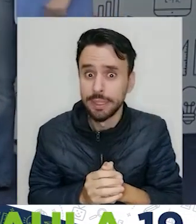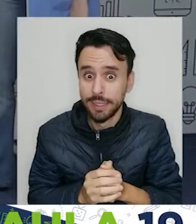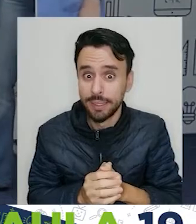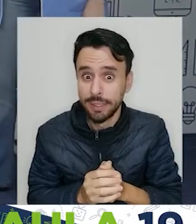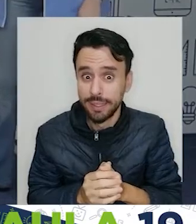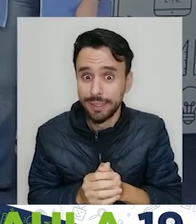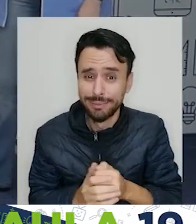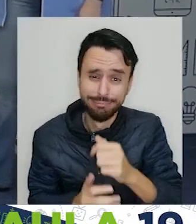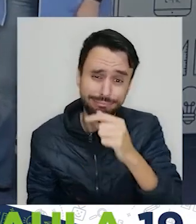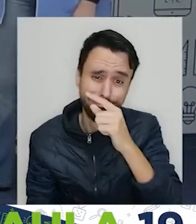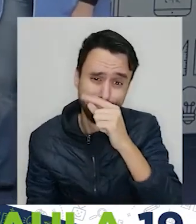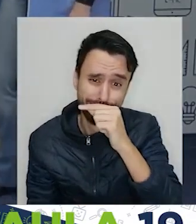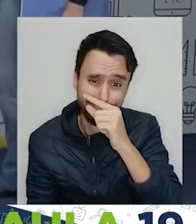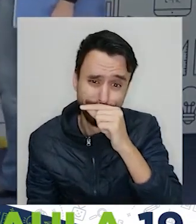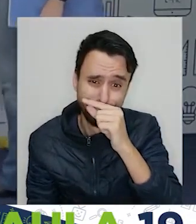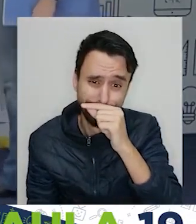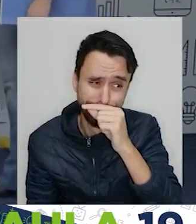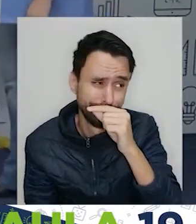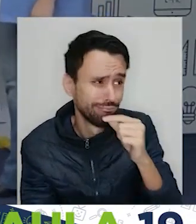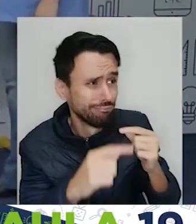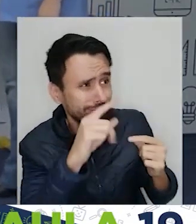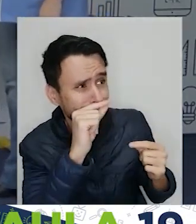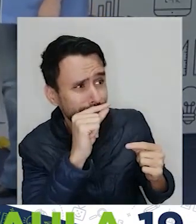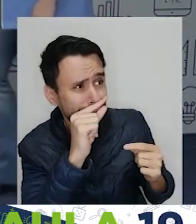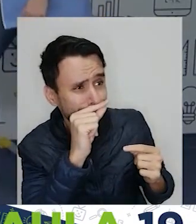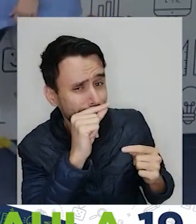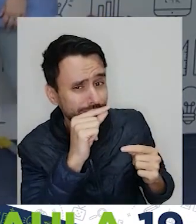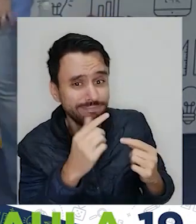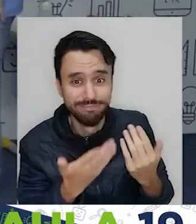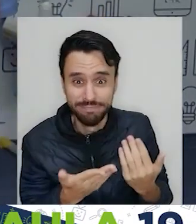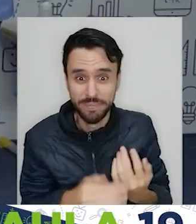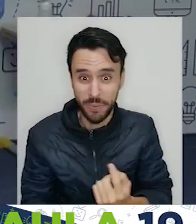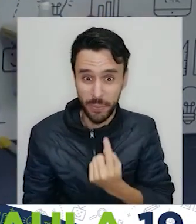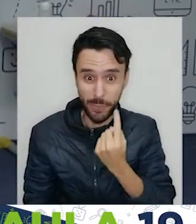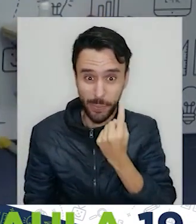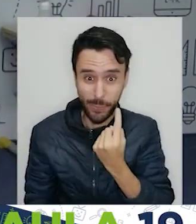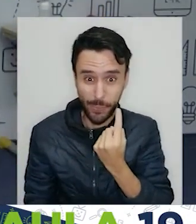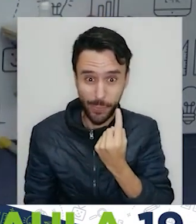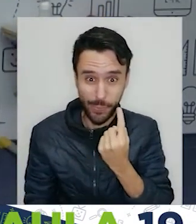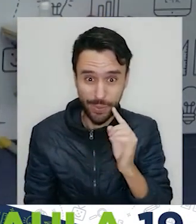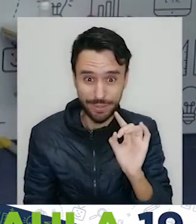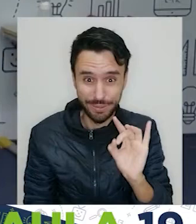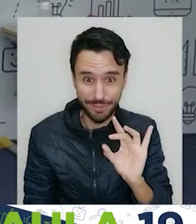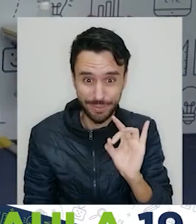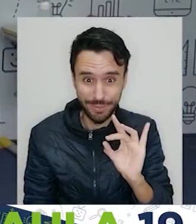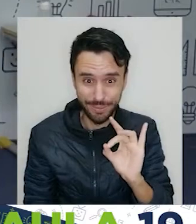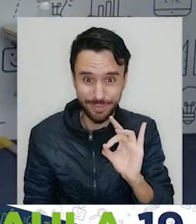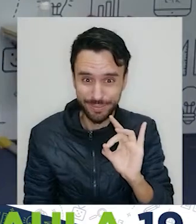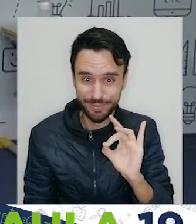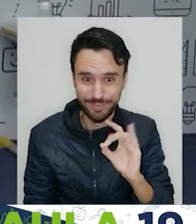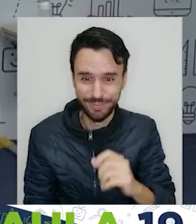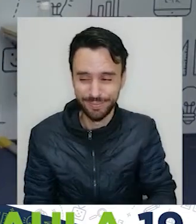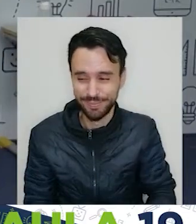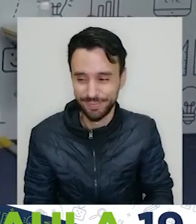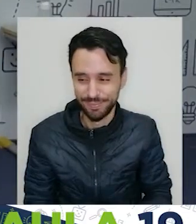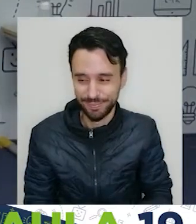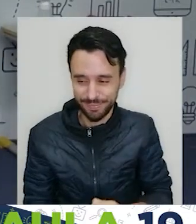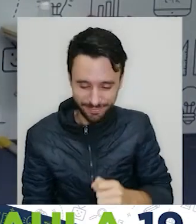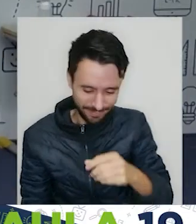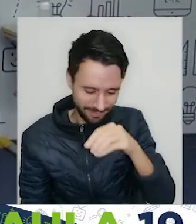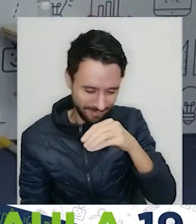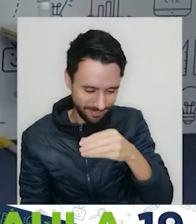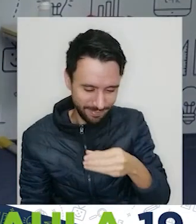Mas eu passarinho. Tirei um passarinho. Então, ela anda uma casa.